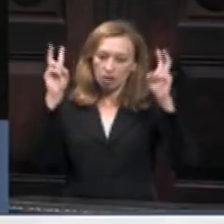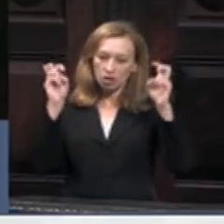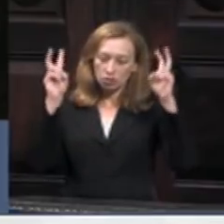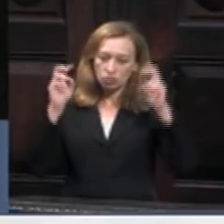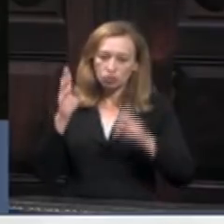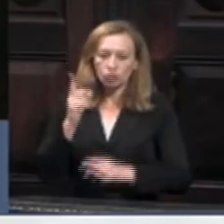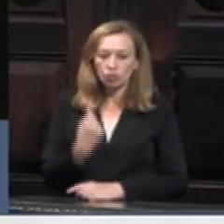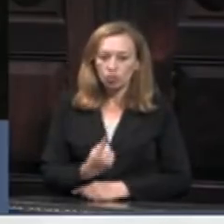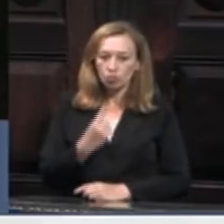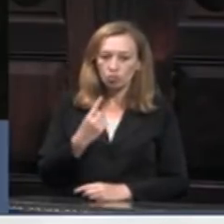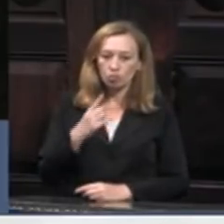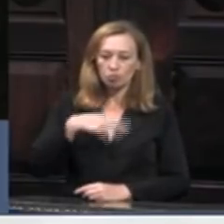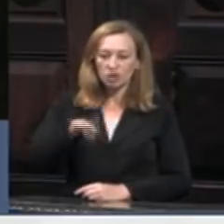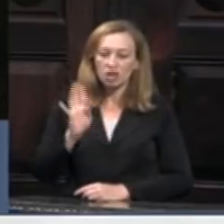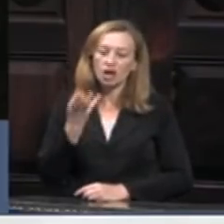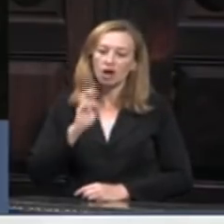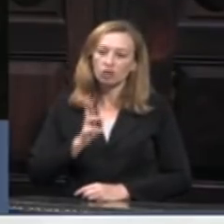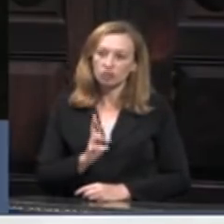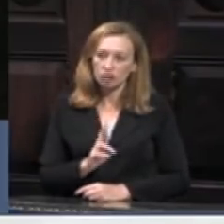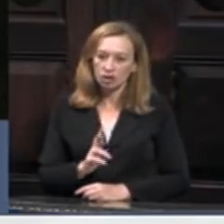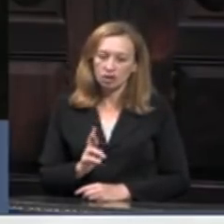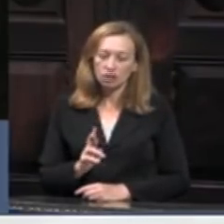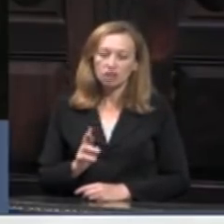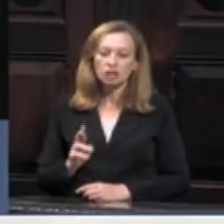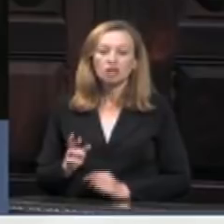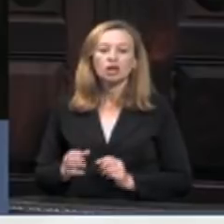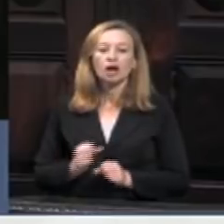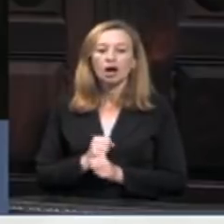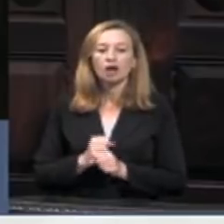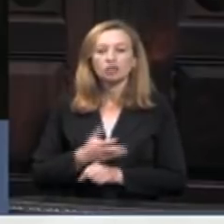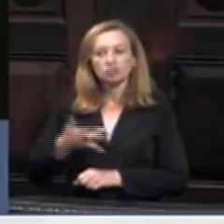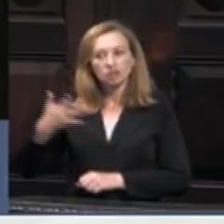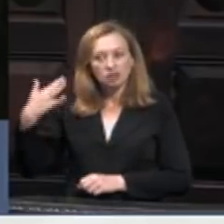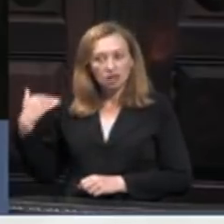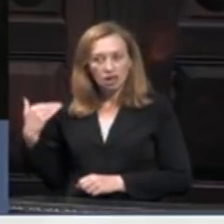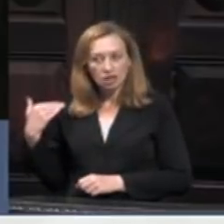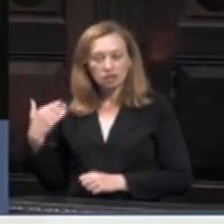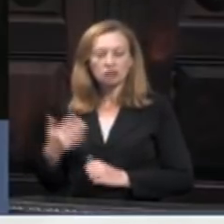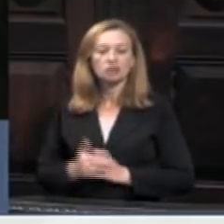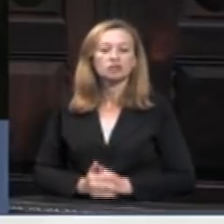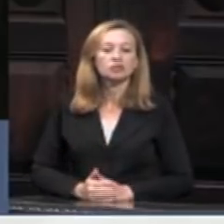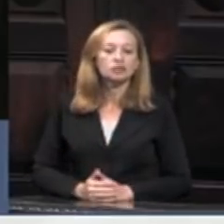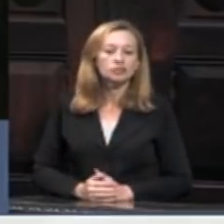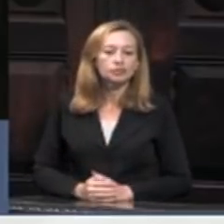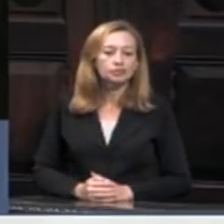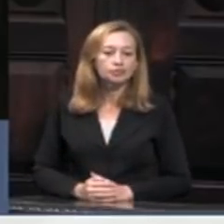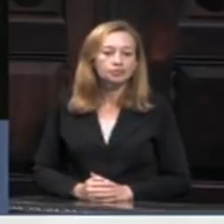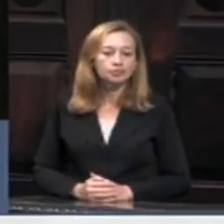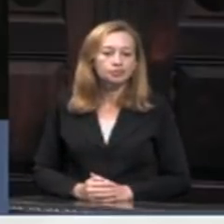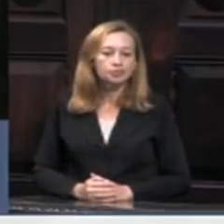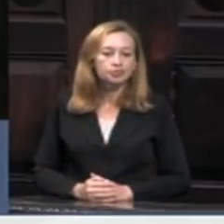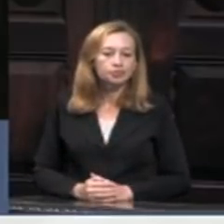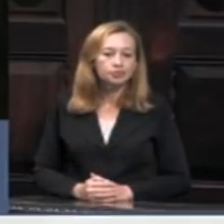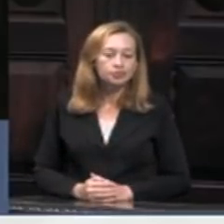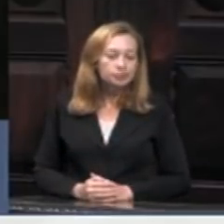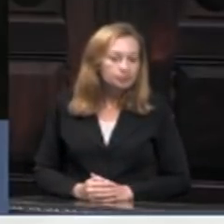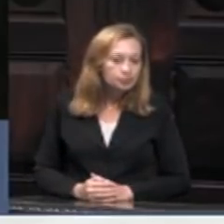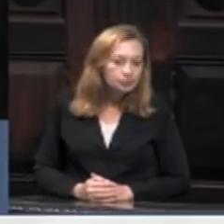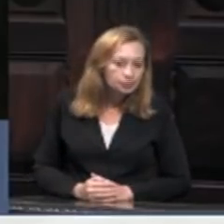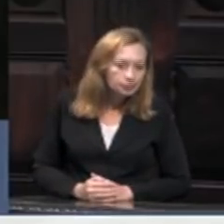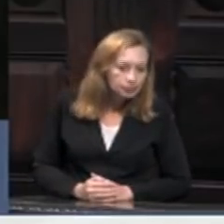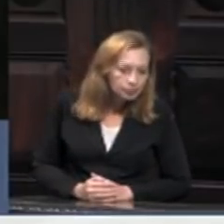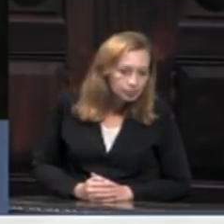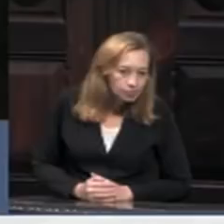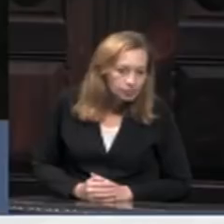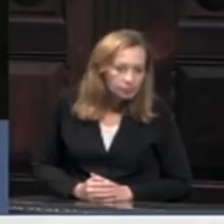que anos atrás ficou à disposição e que, se aplicado nos cálculos feitos